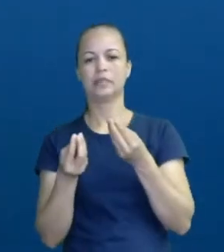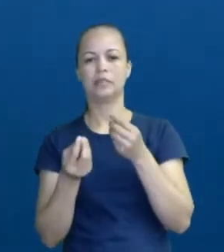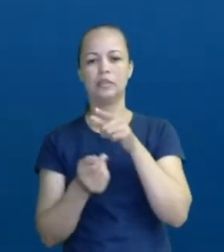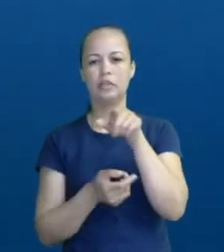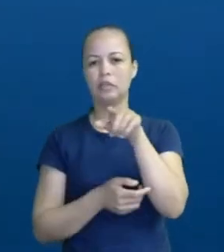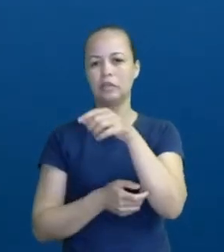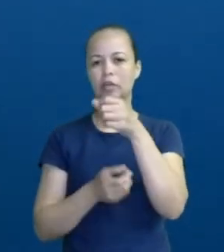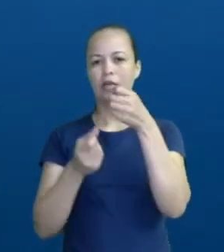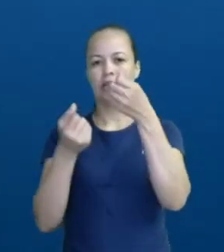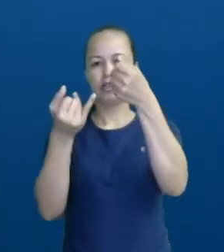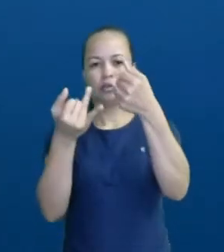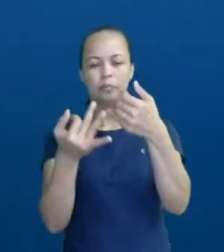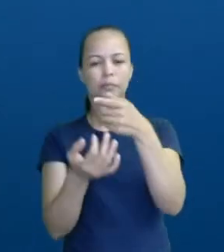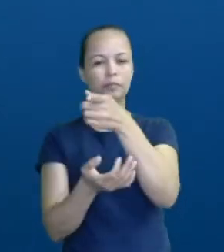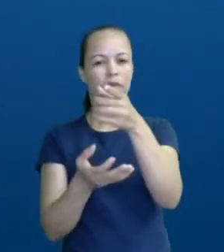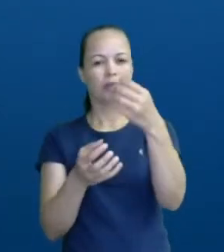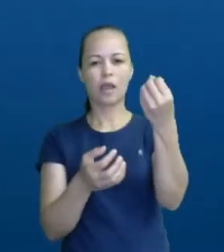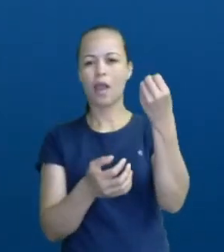escutar daqui.